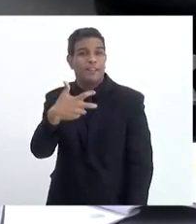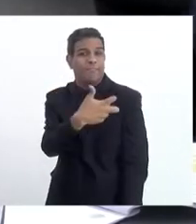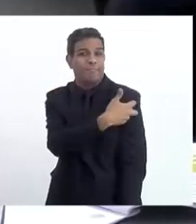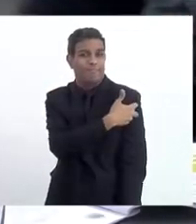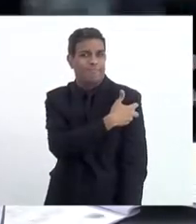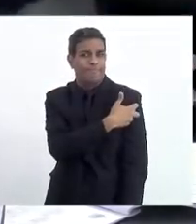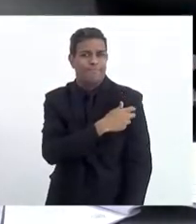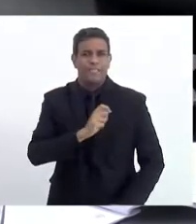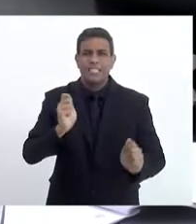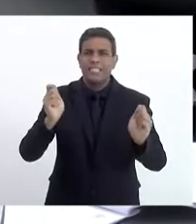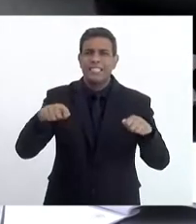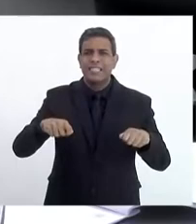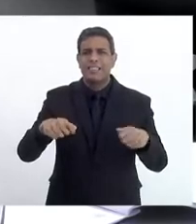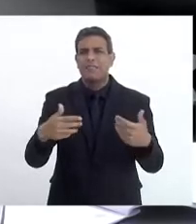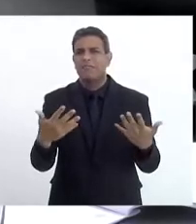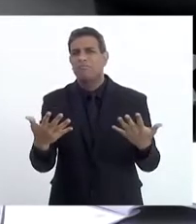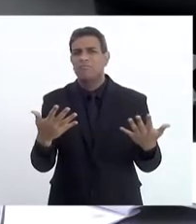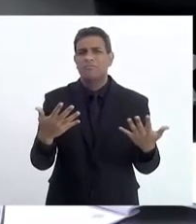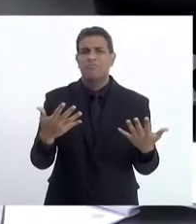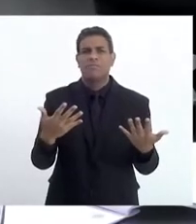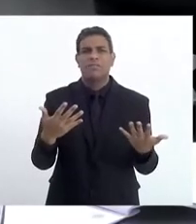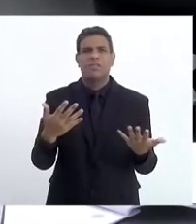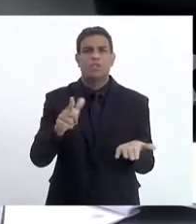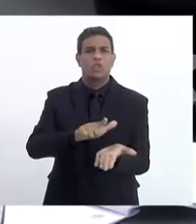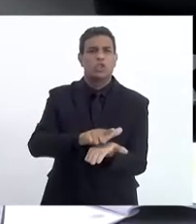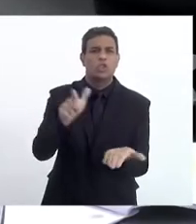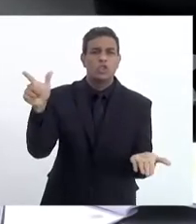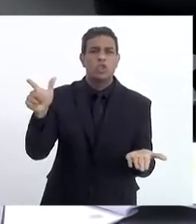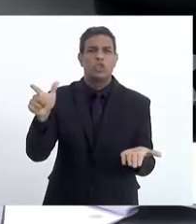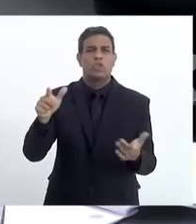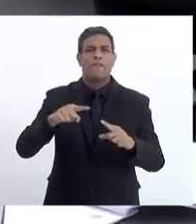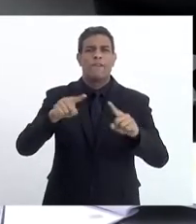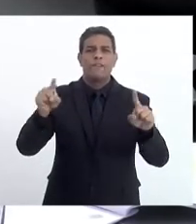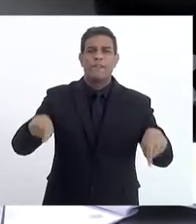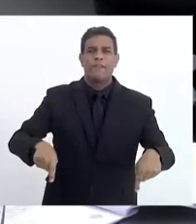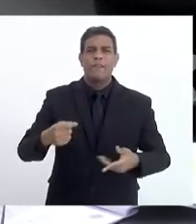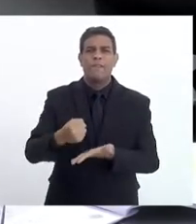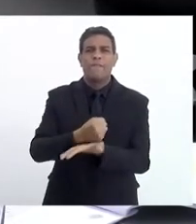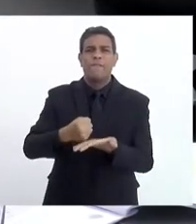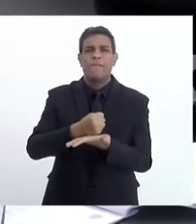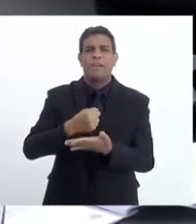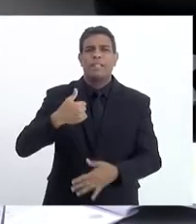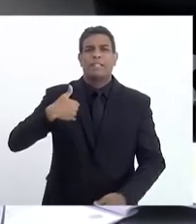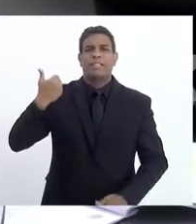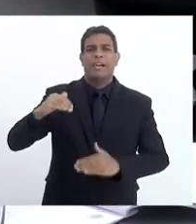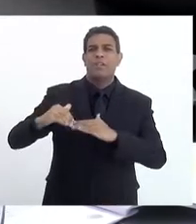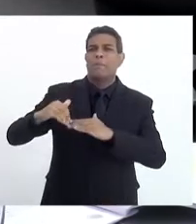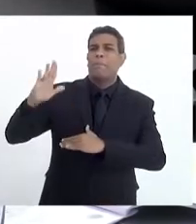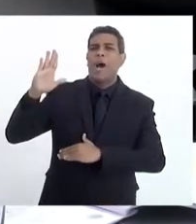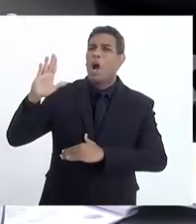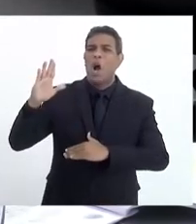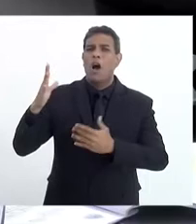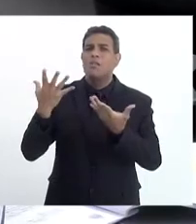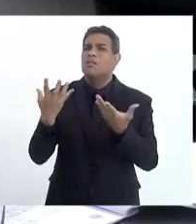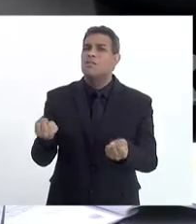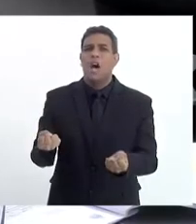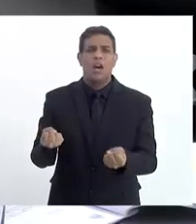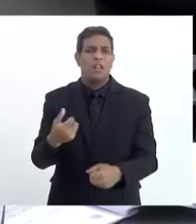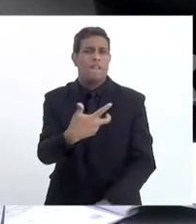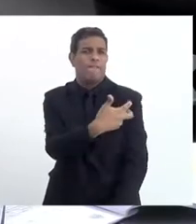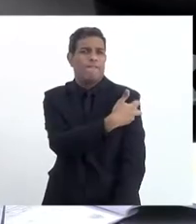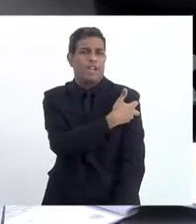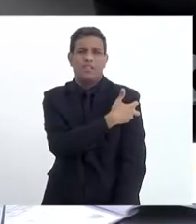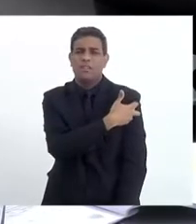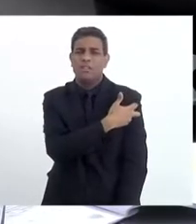É possível, jornalista, cinegrafista, funcionário de farmácia, caixa de cimento, tudo é maior de idade, está tudo acima de